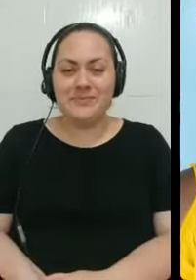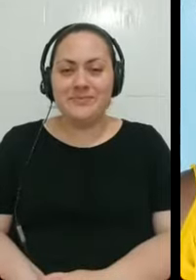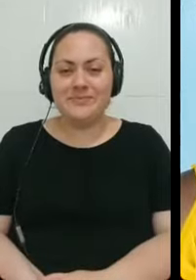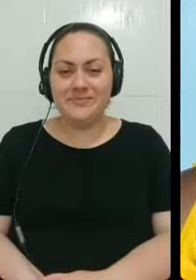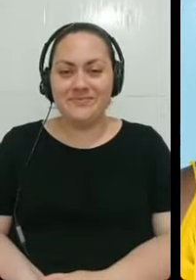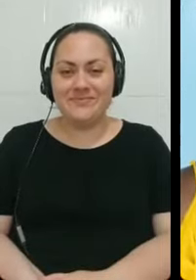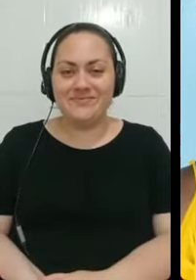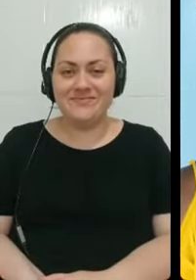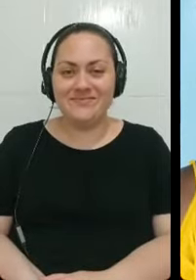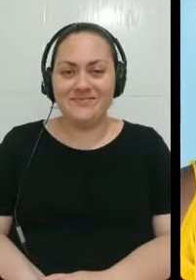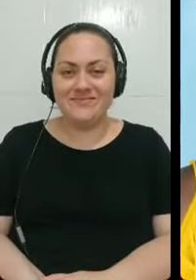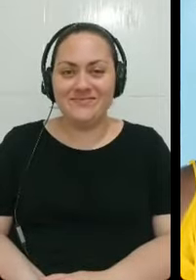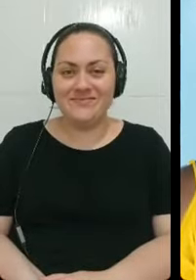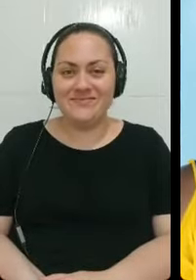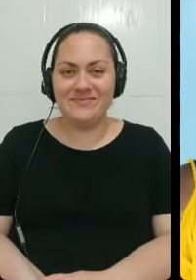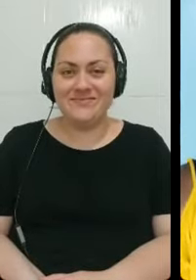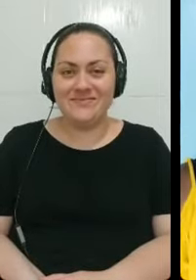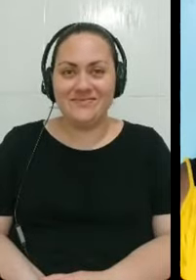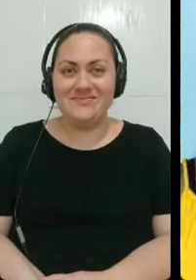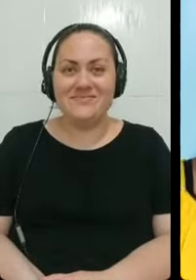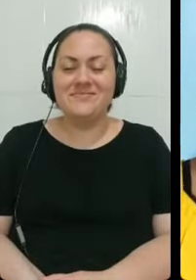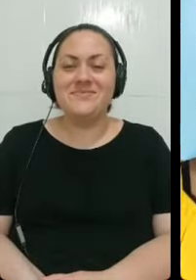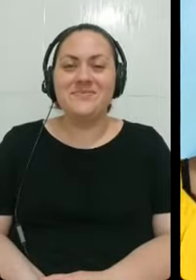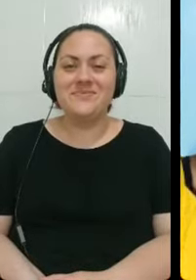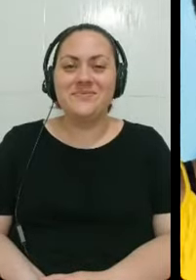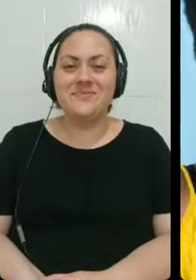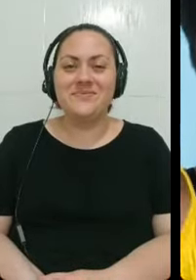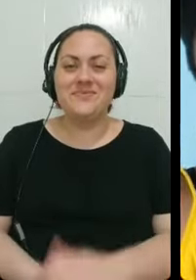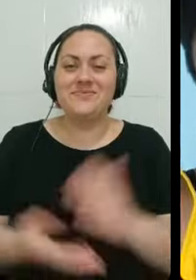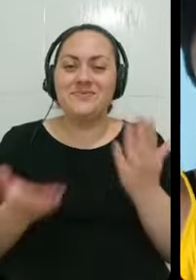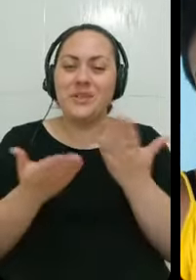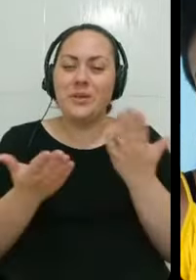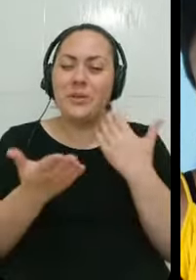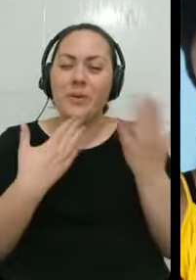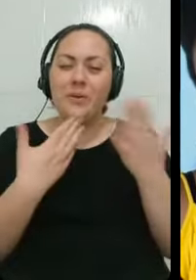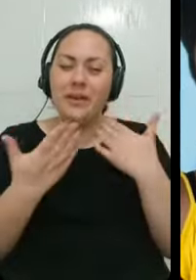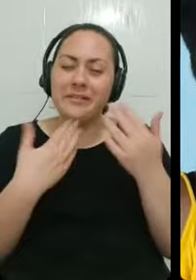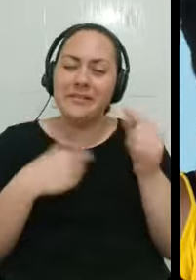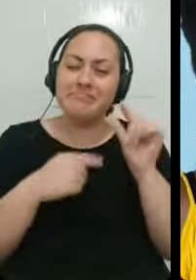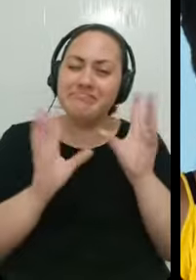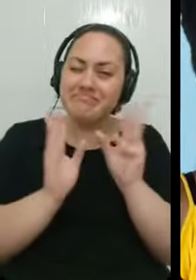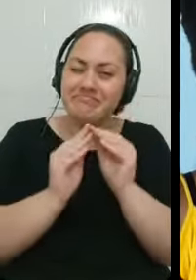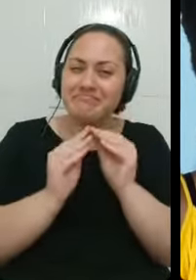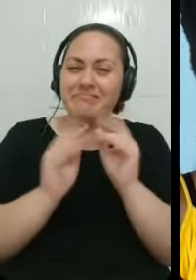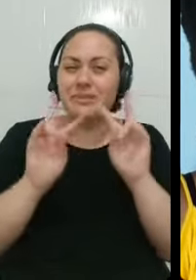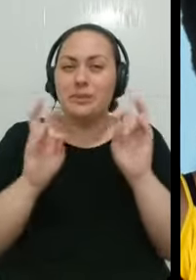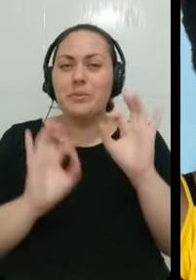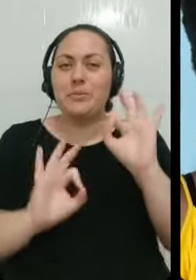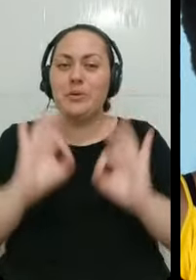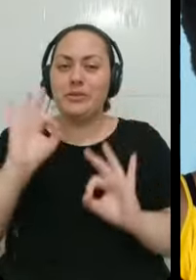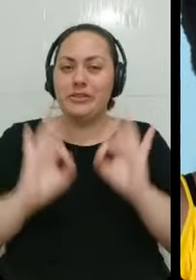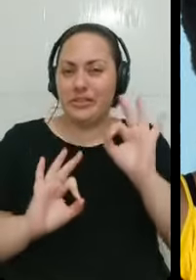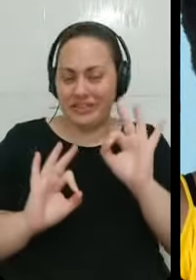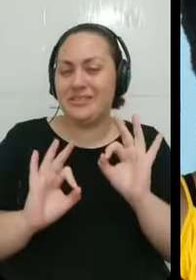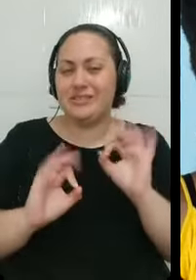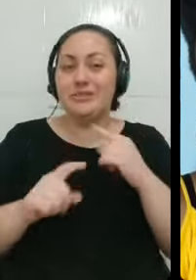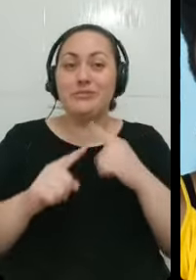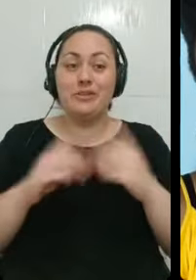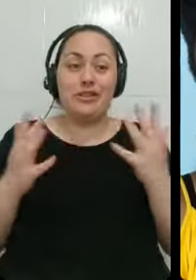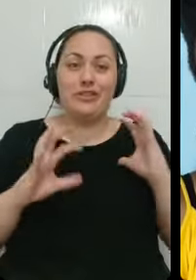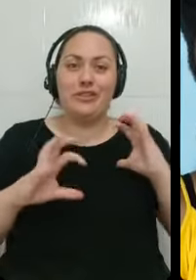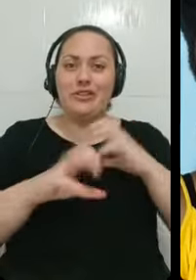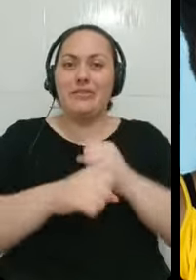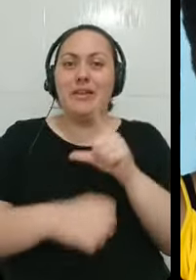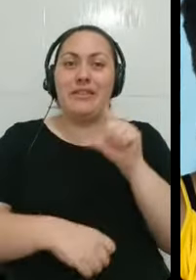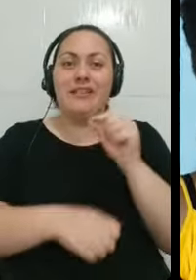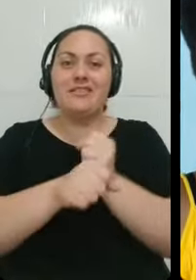Deixa eu ajustar aqui o Que som. assim fica melhor. Vamos conversar um pouquinho então sobre esse projeto, né? Tá. Que está comemorando 2 anos dentro